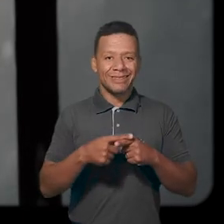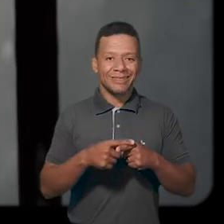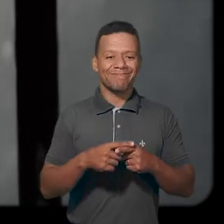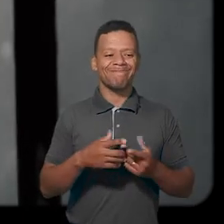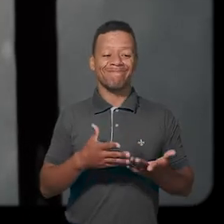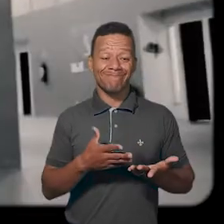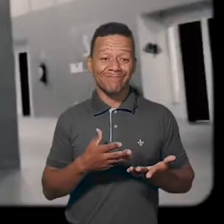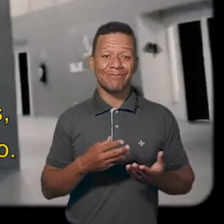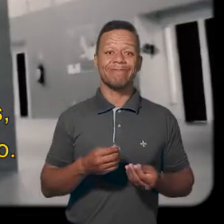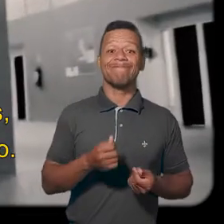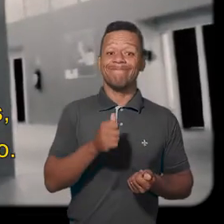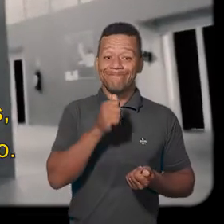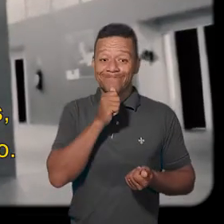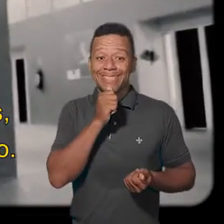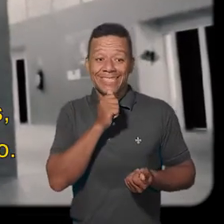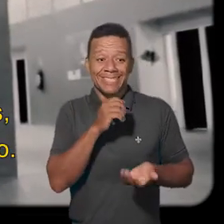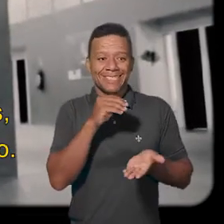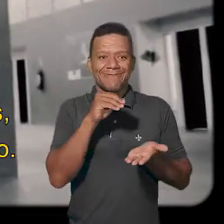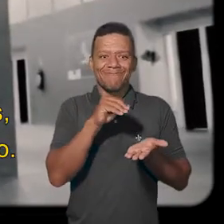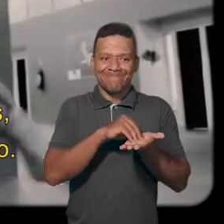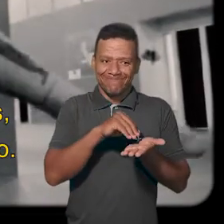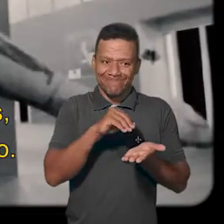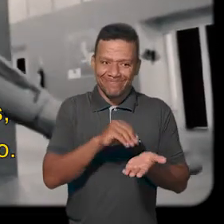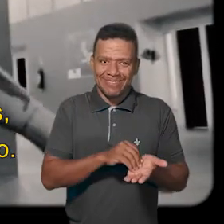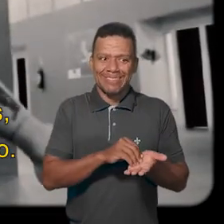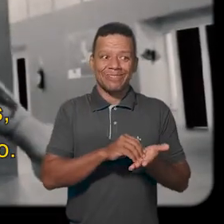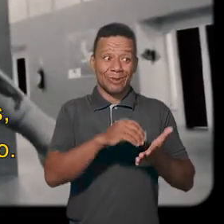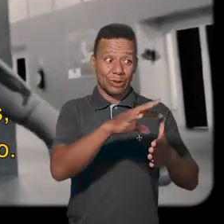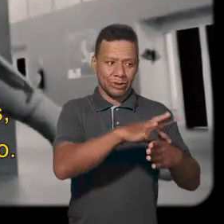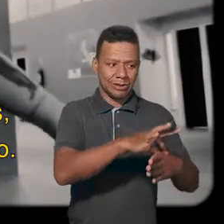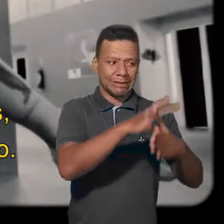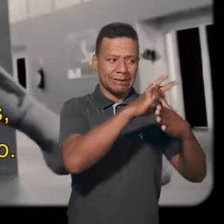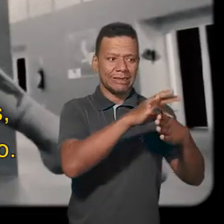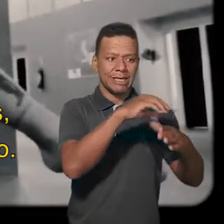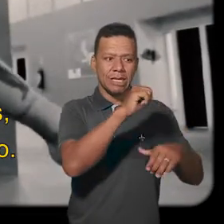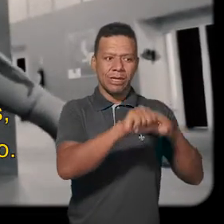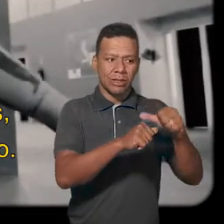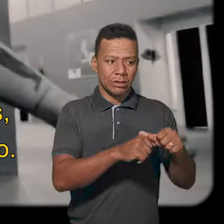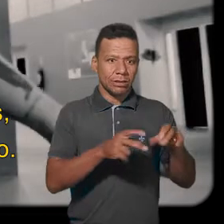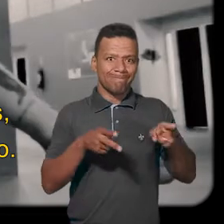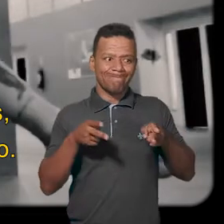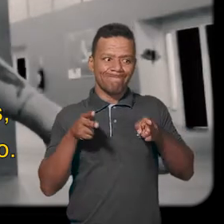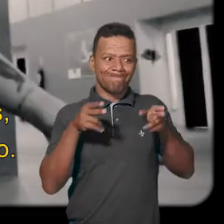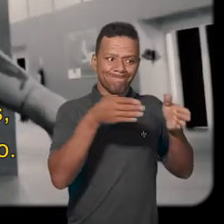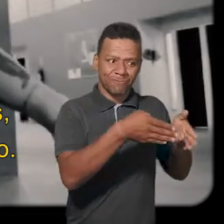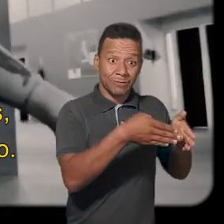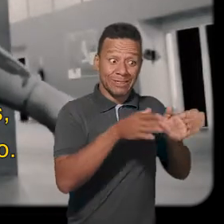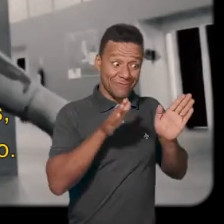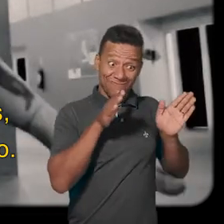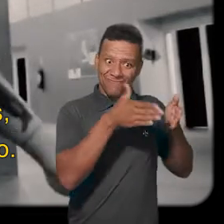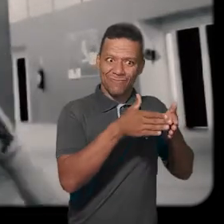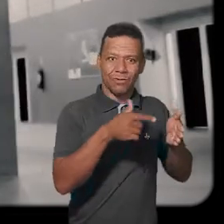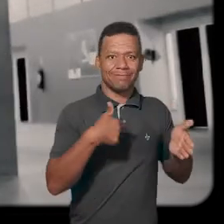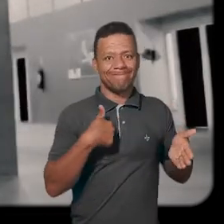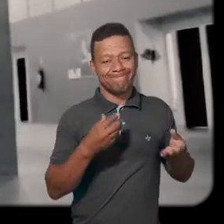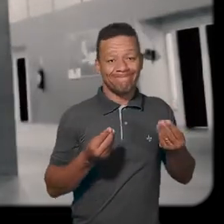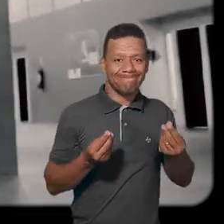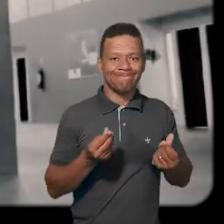passou por ele, porque ele próprio passou por diversas gestões, visões pedagógicas, programas e formas de uso.